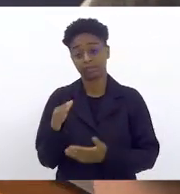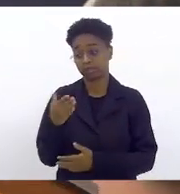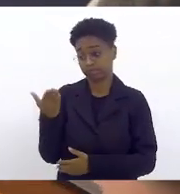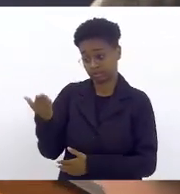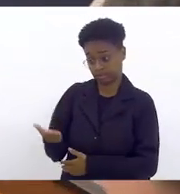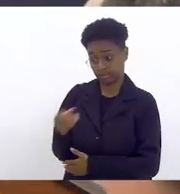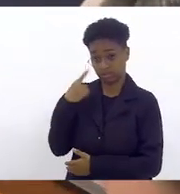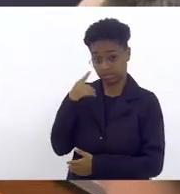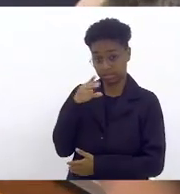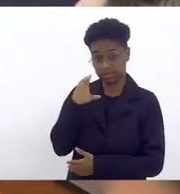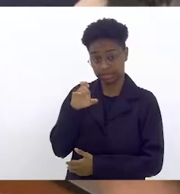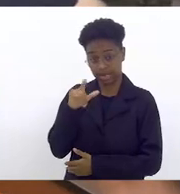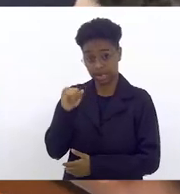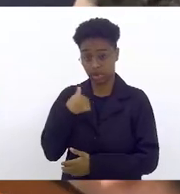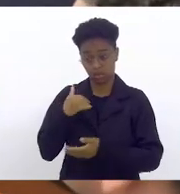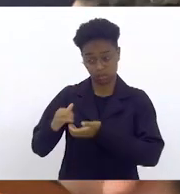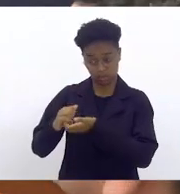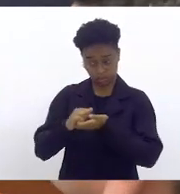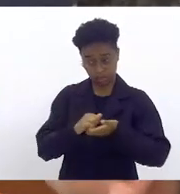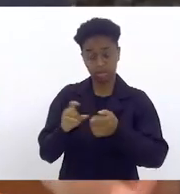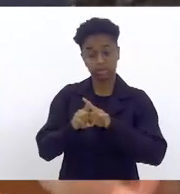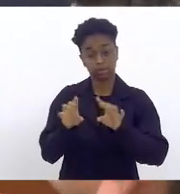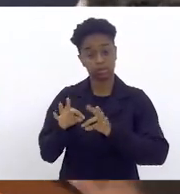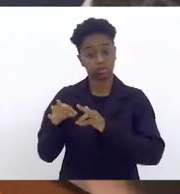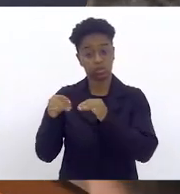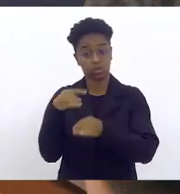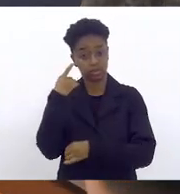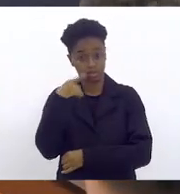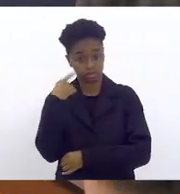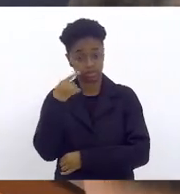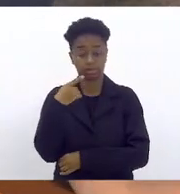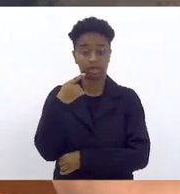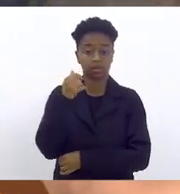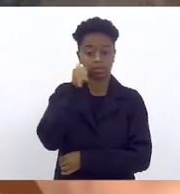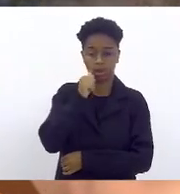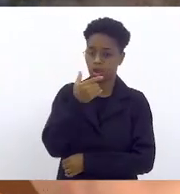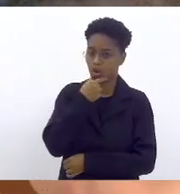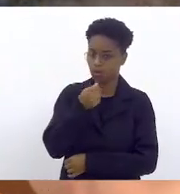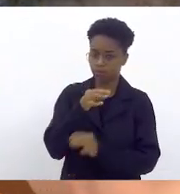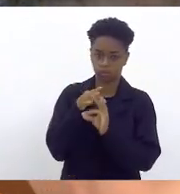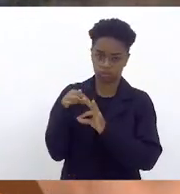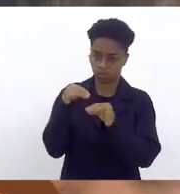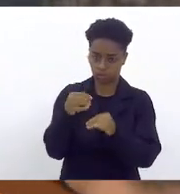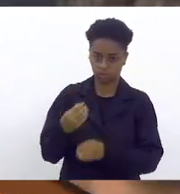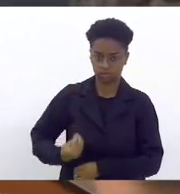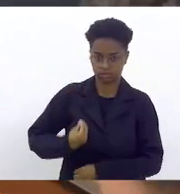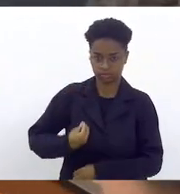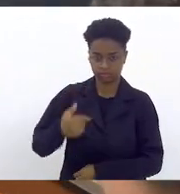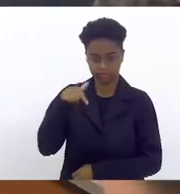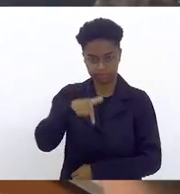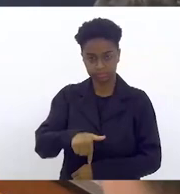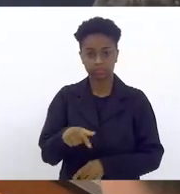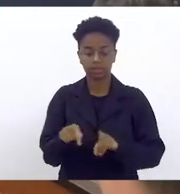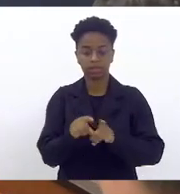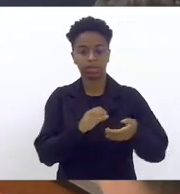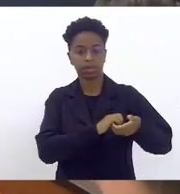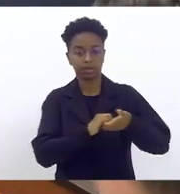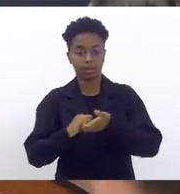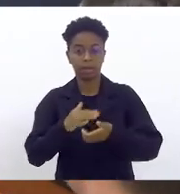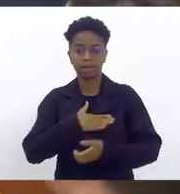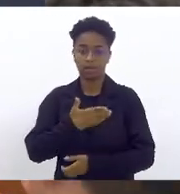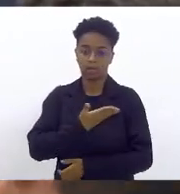ao mesmo tempo que lhe cumprimento quero cumprimentar todas as deputadas e deputados aqui presente quero cumprimentar meu amigo